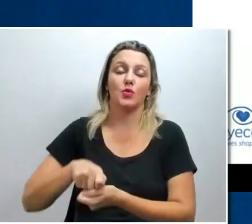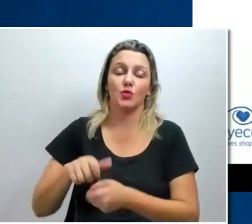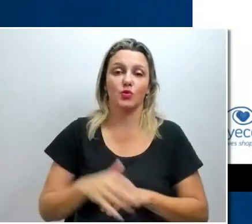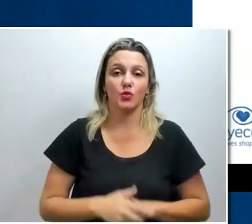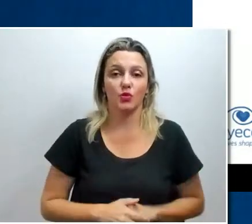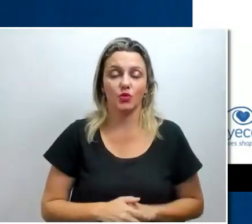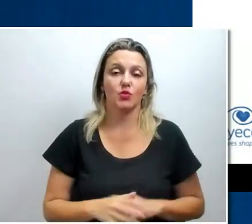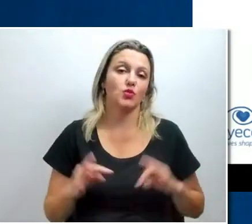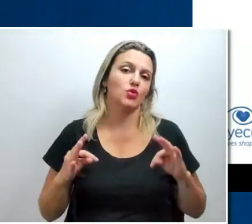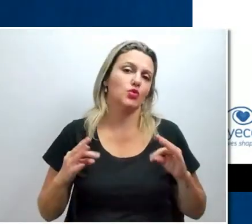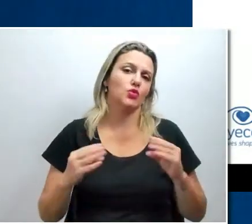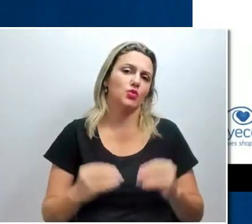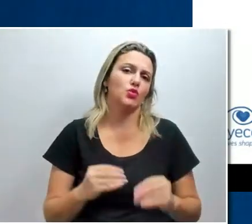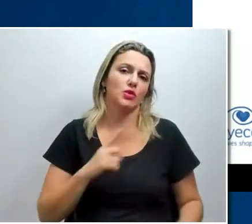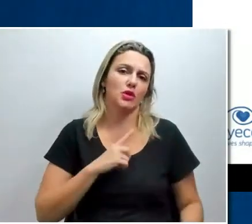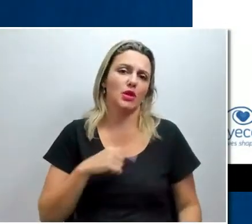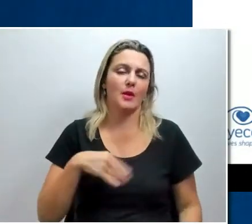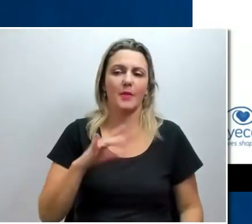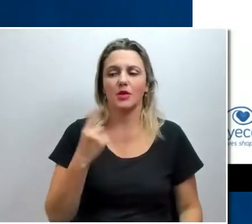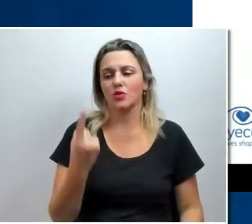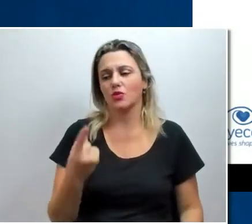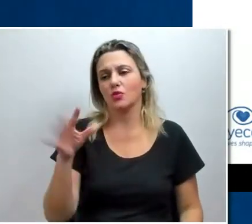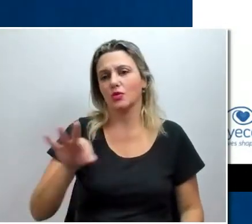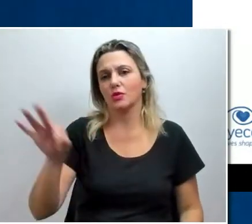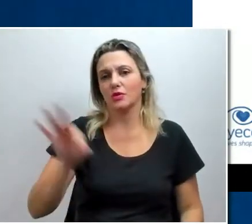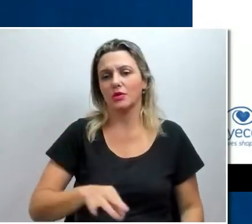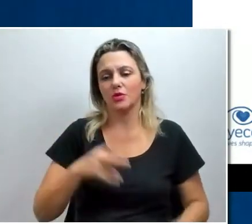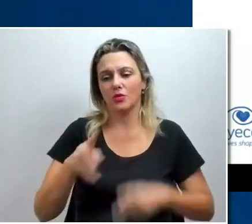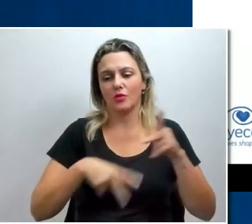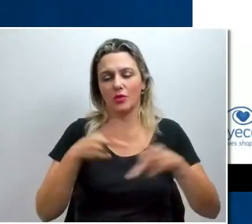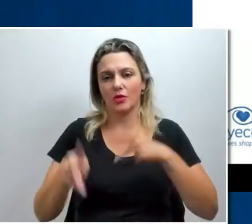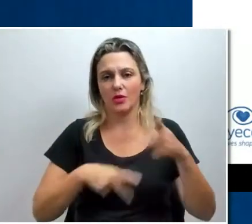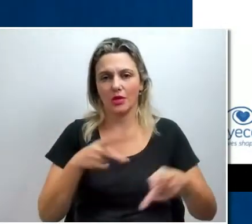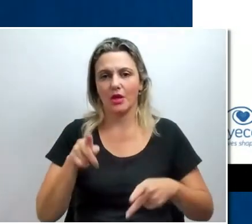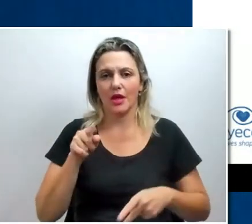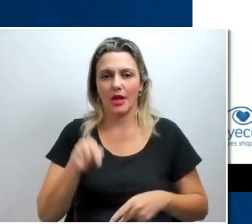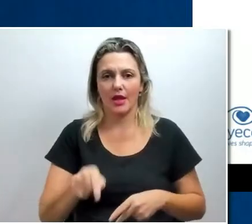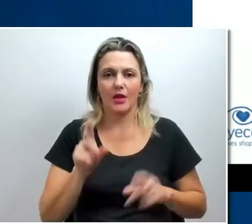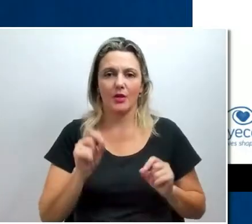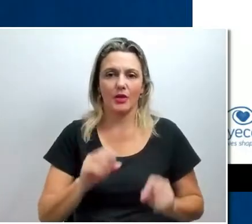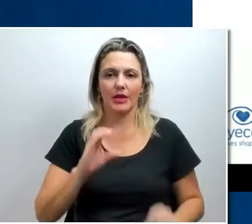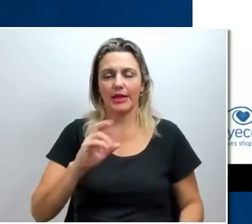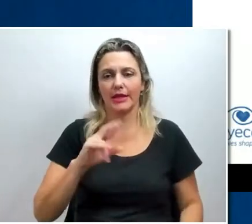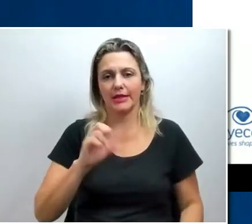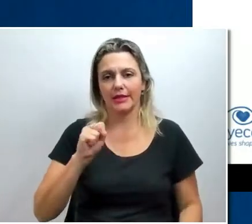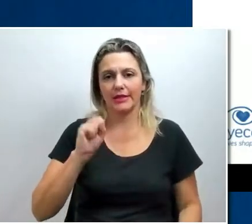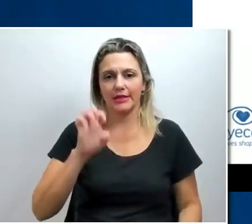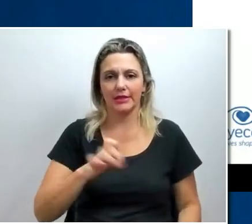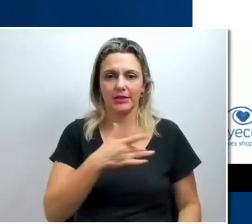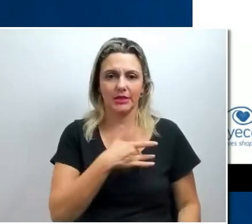têm mais de 1% da população envolvidos são considerados crises de saúde pública global.